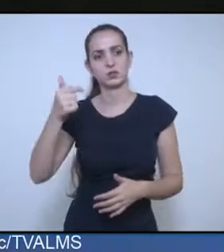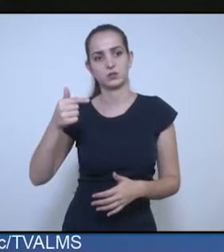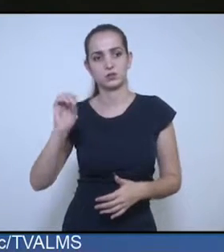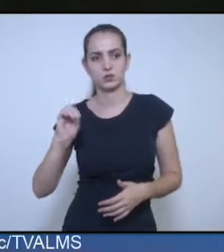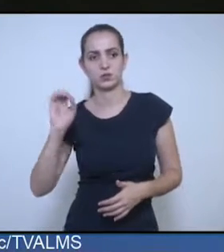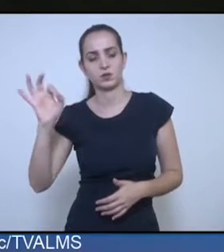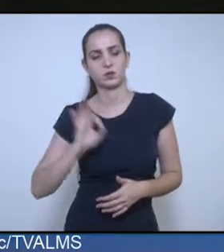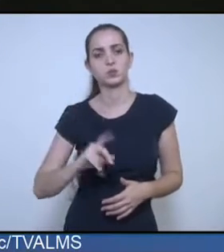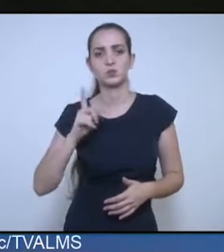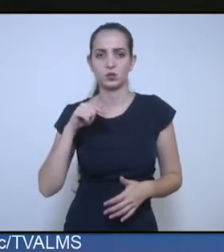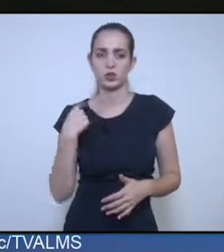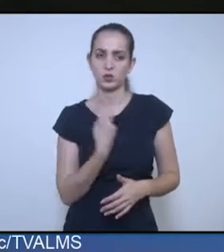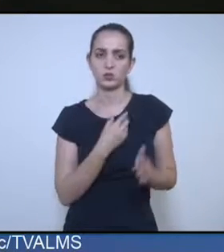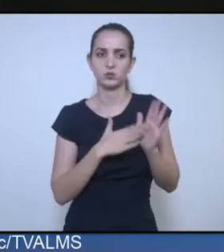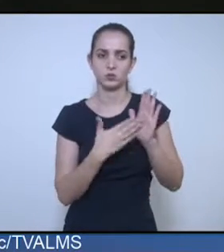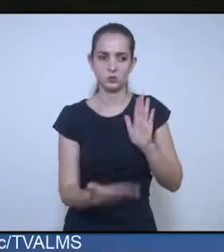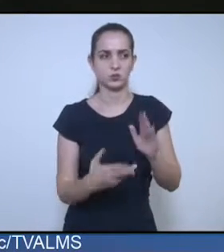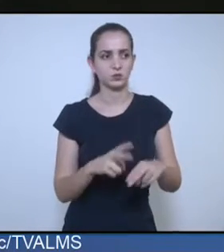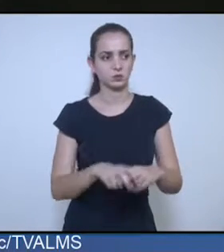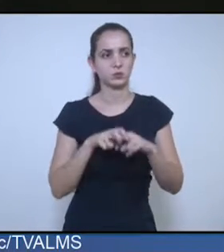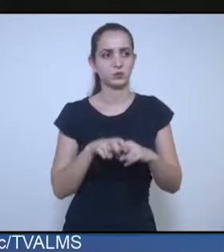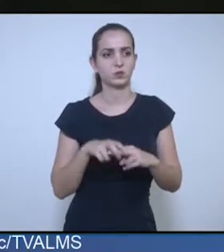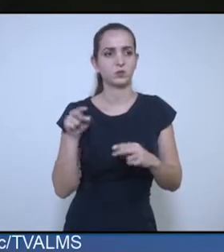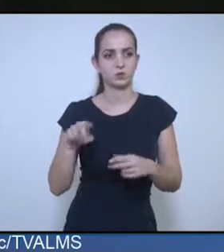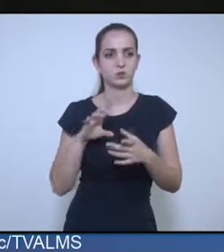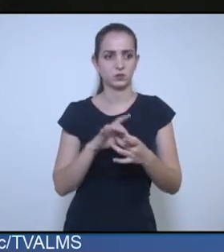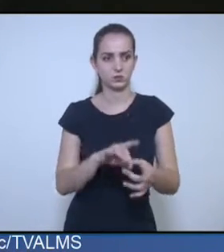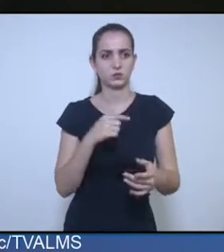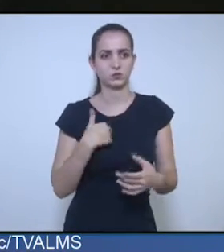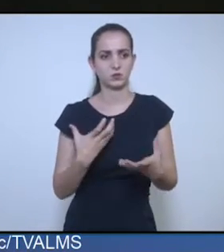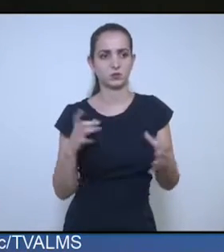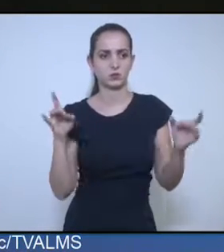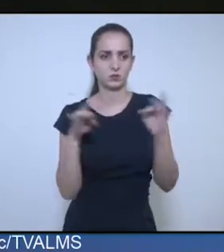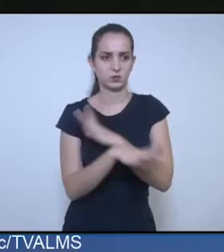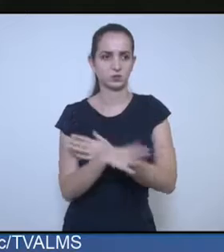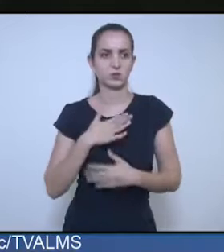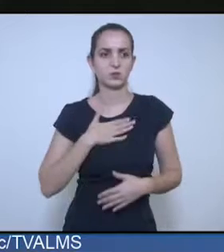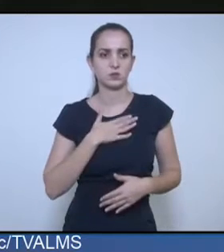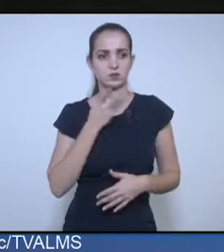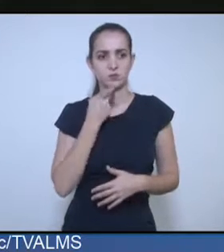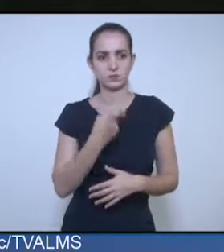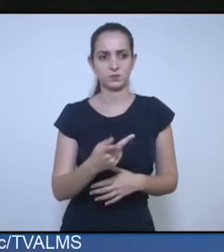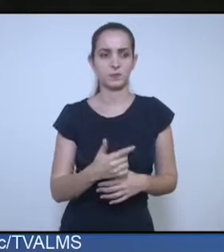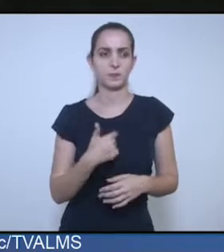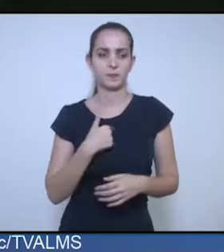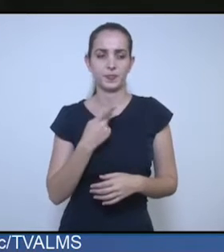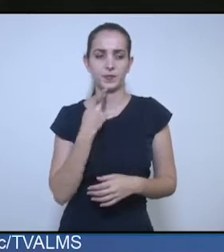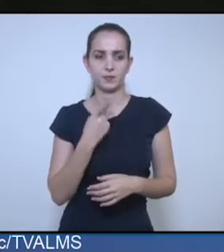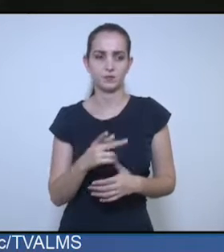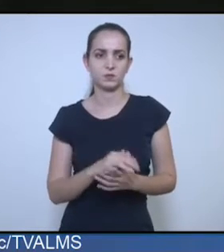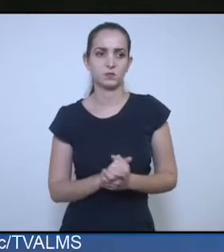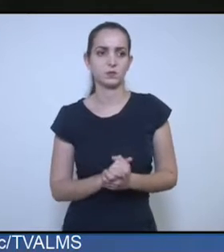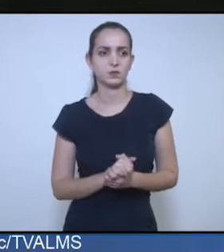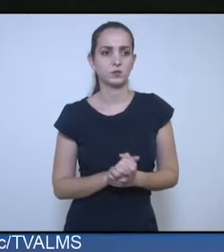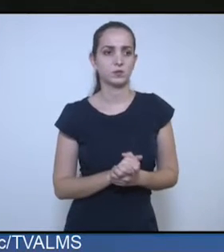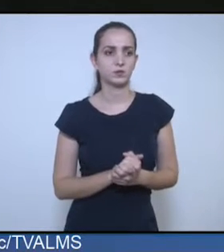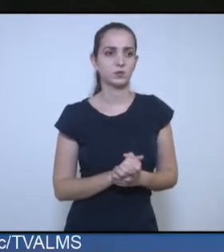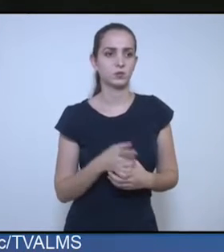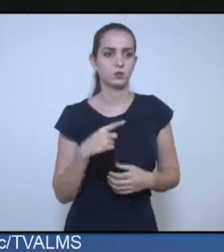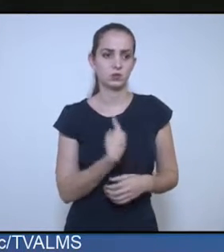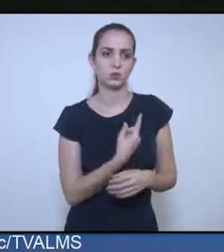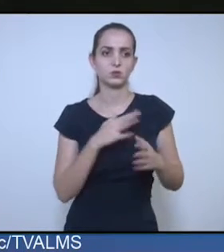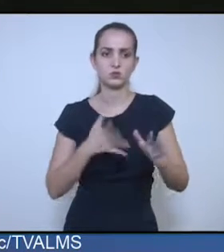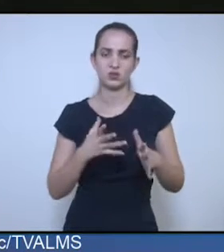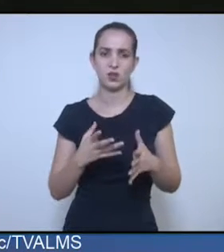Essa é a nossa proposta. Então, nesse caso, queria aqui encerrar a minha participação e dizer de que estamos